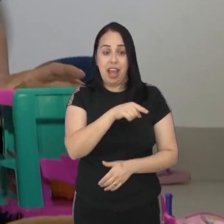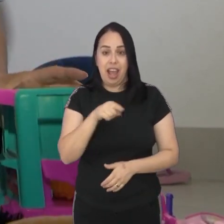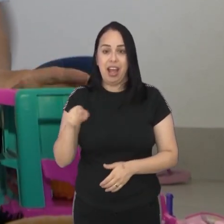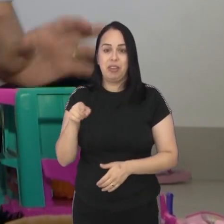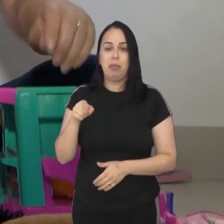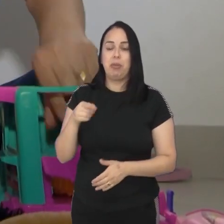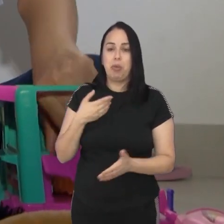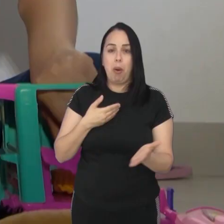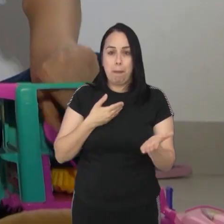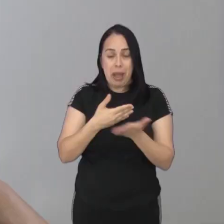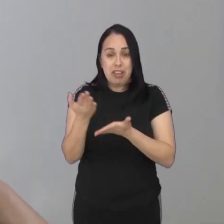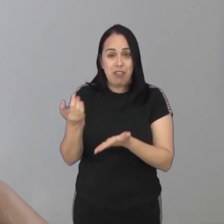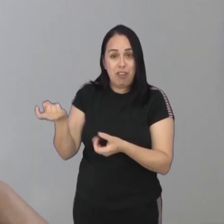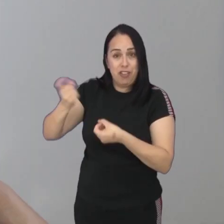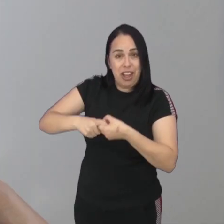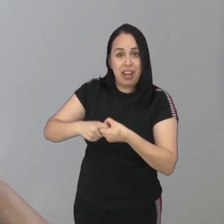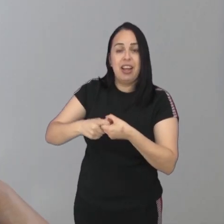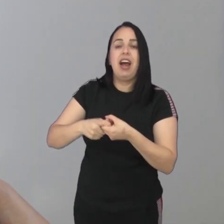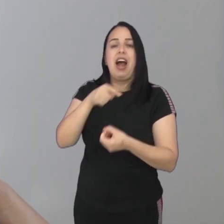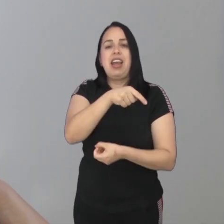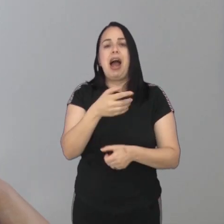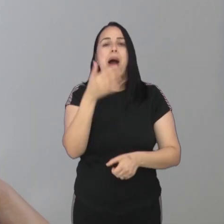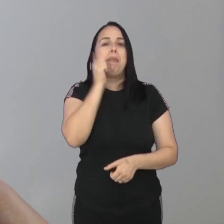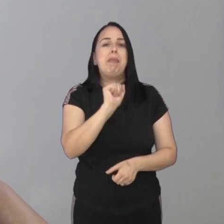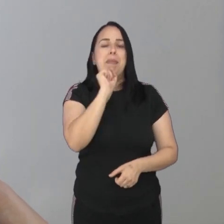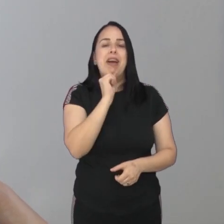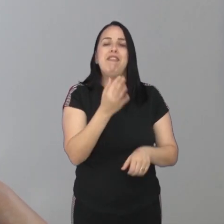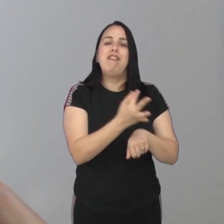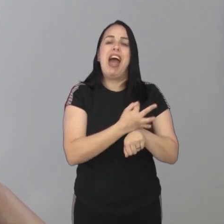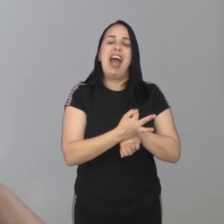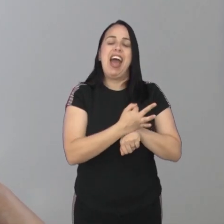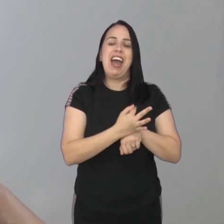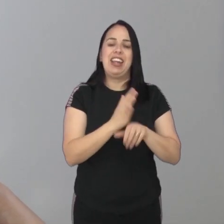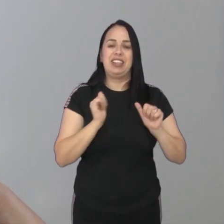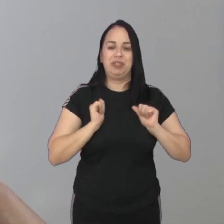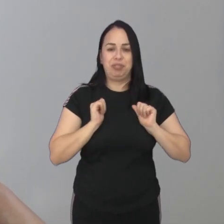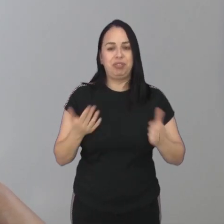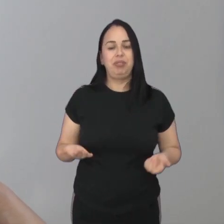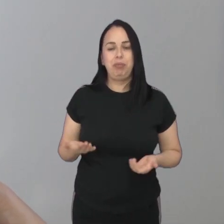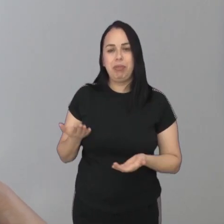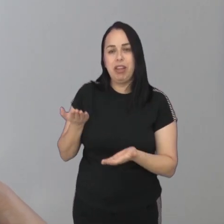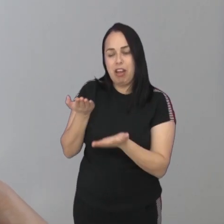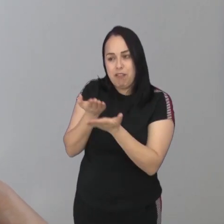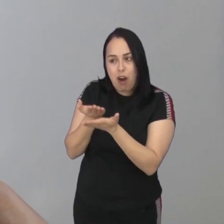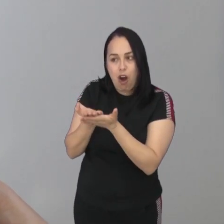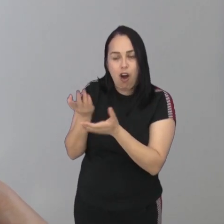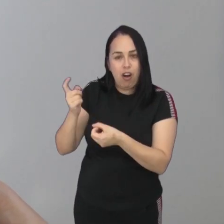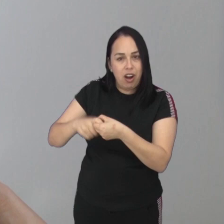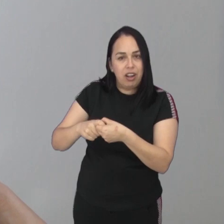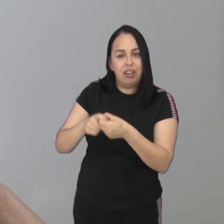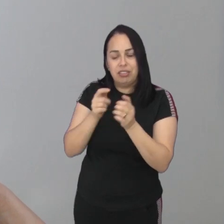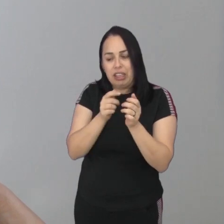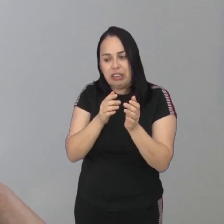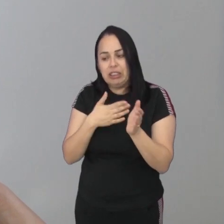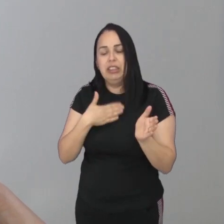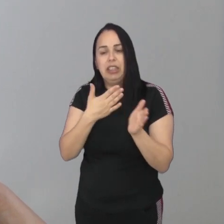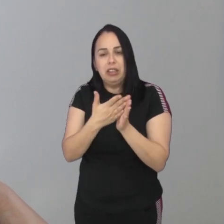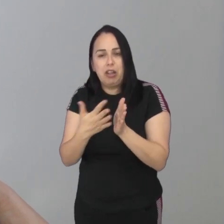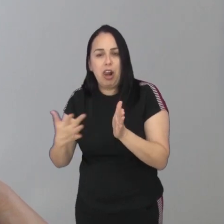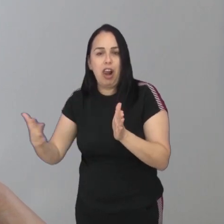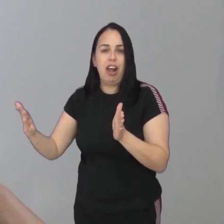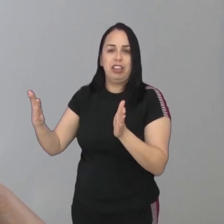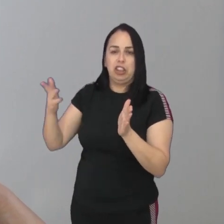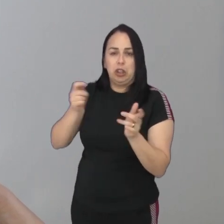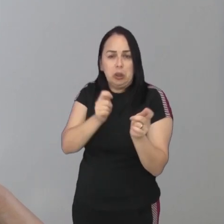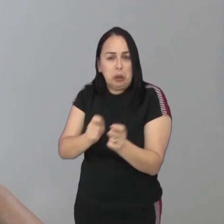é ela quem tira férias. Para a volta da rotina é bem corrido, né? Cansativo também. Nas férias agora até que está descansando um pouco dessa correria,